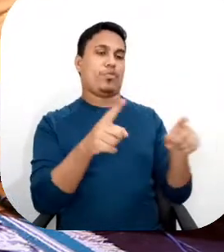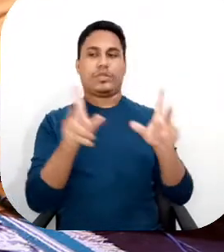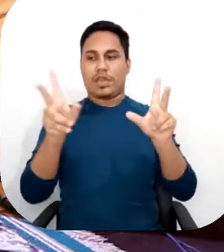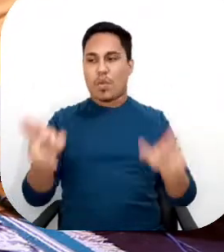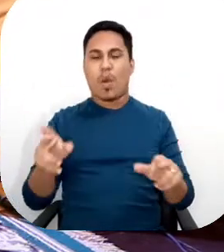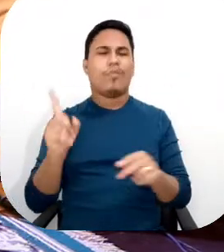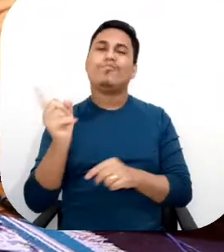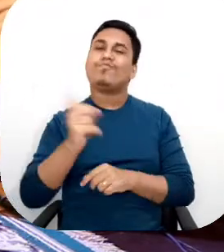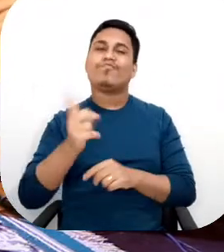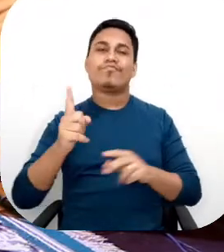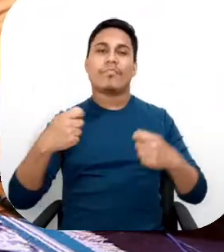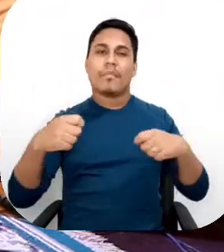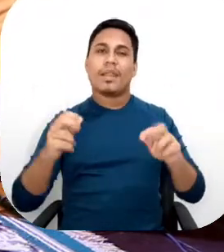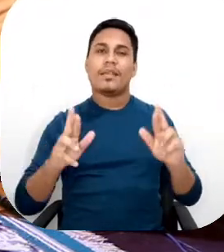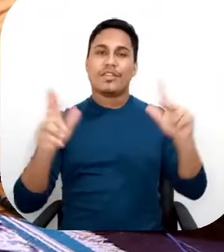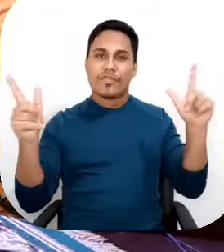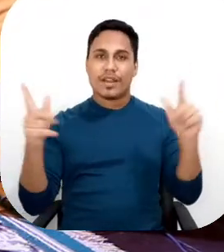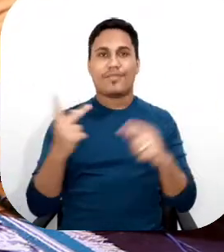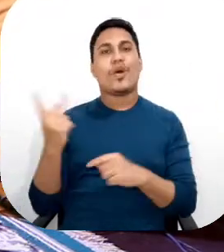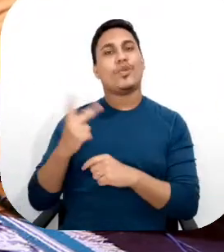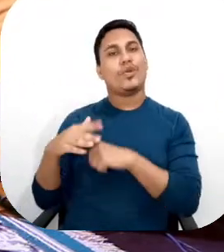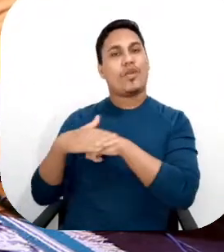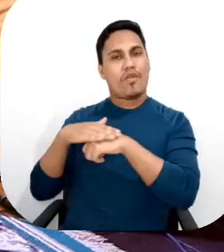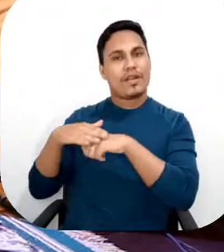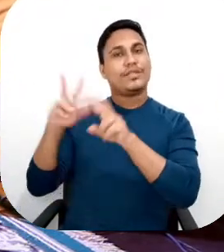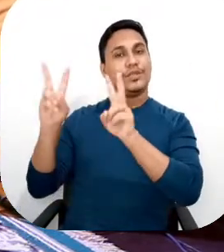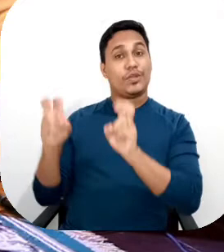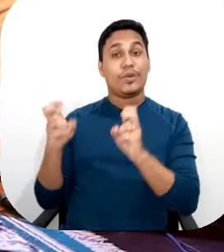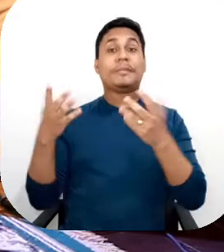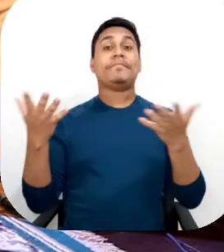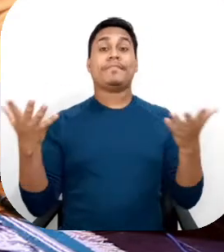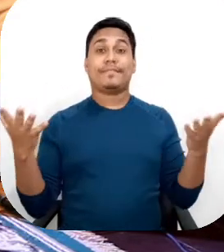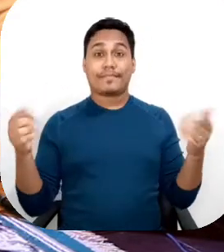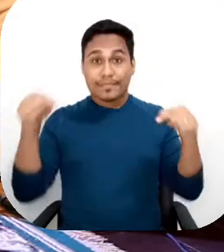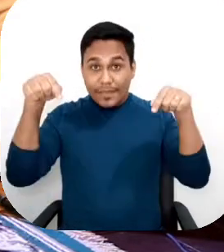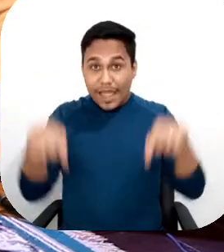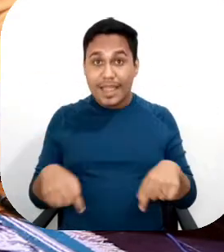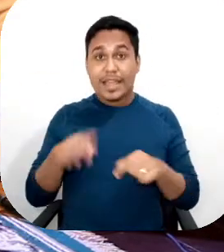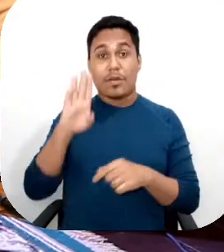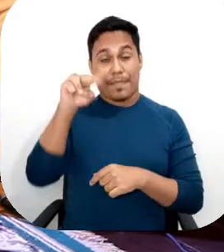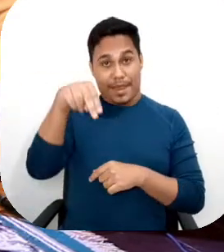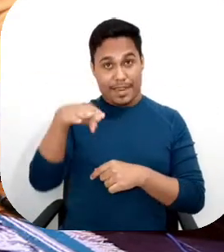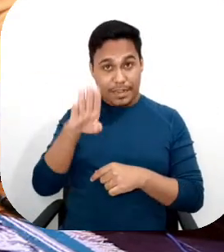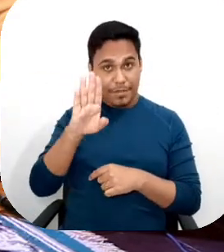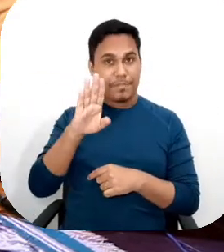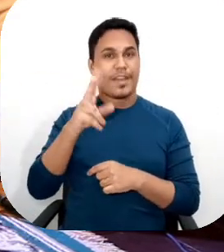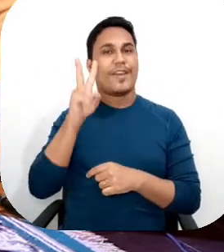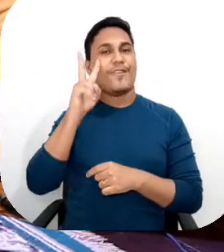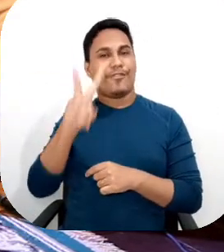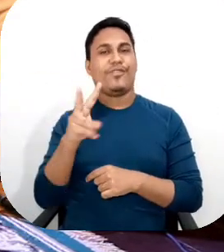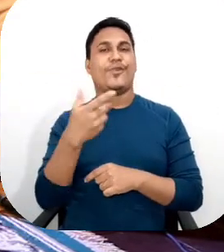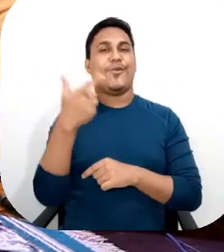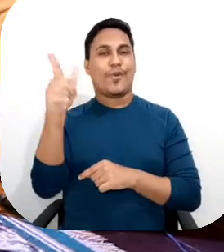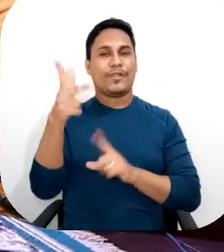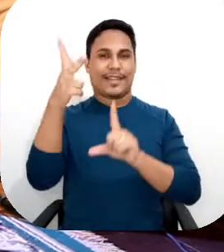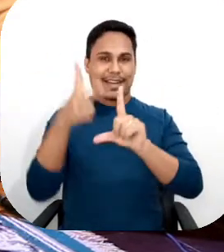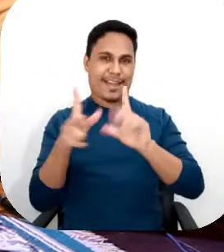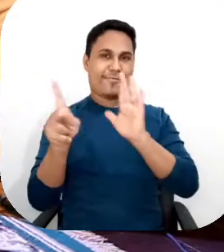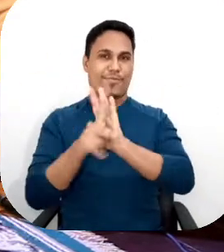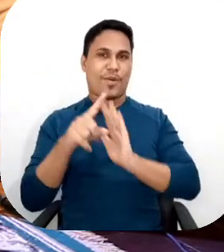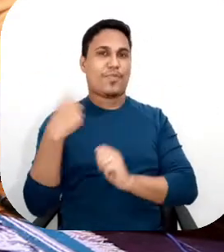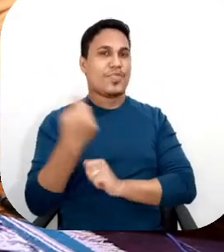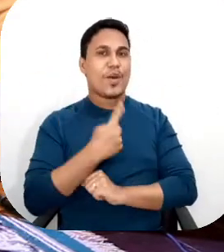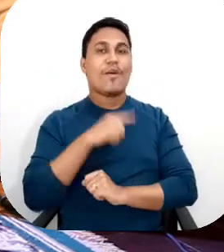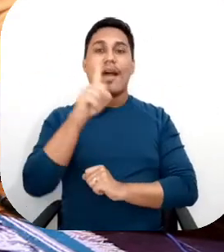exatamente a mesma coisa. Exatamente. A gente estava conversando muito sobre isso, né? E aqui no show do BNB, se você já viu alguma outra live da gente, vai ver